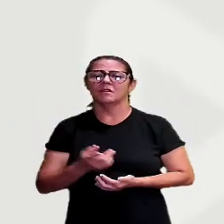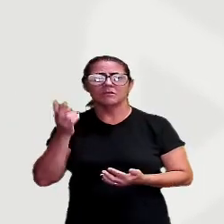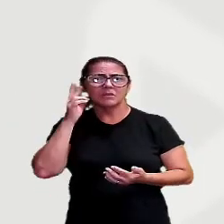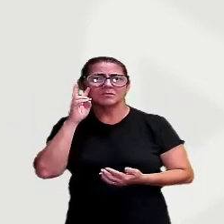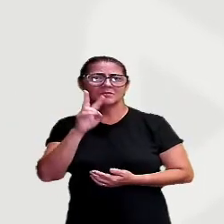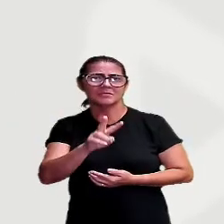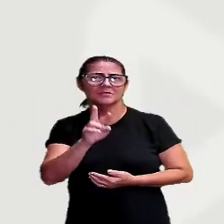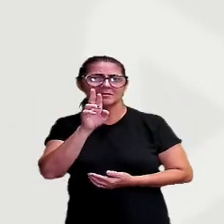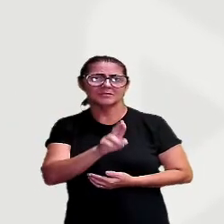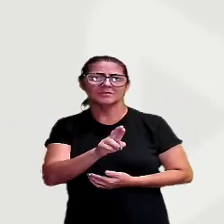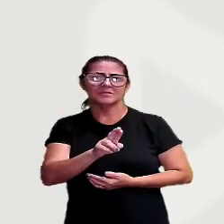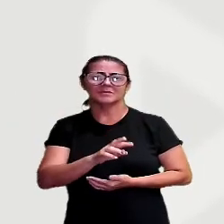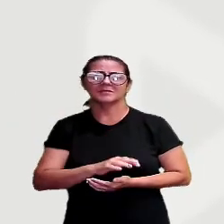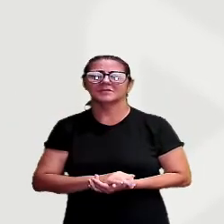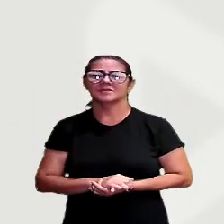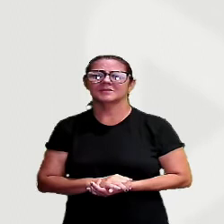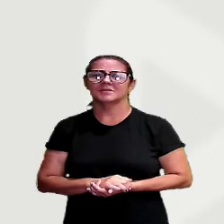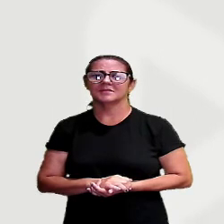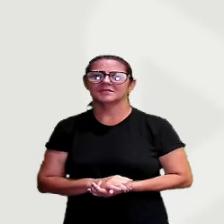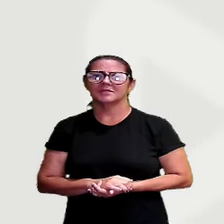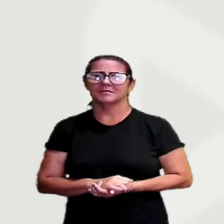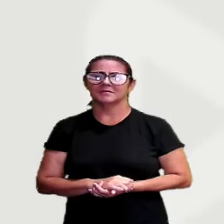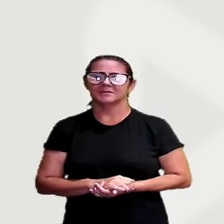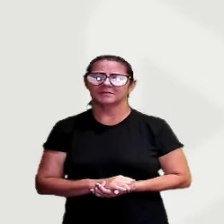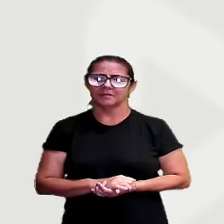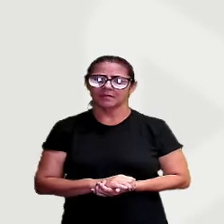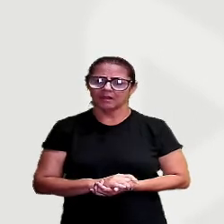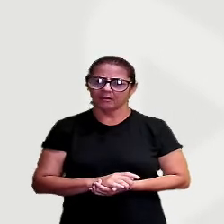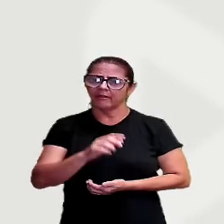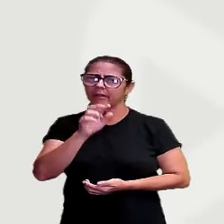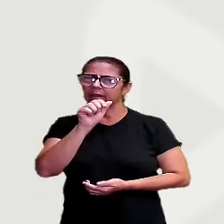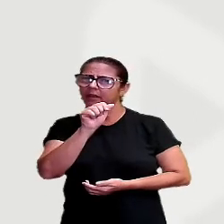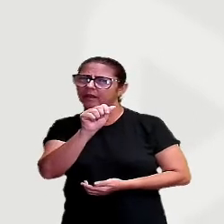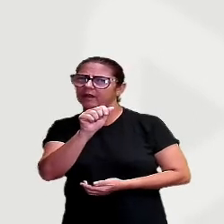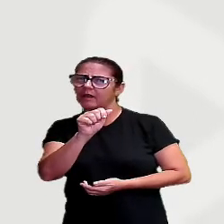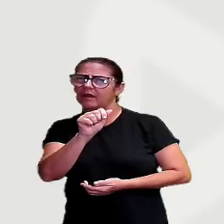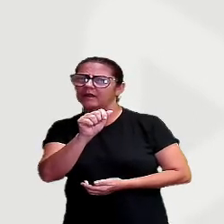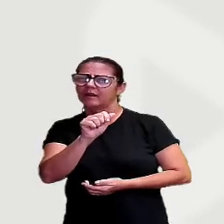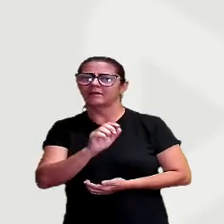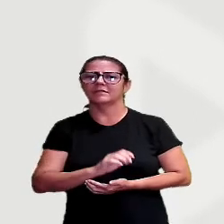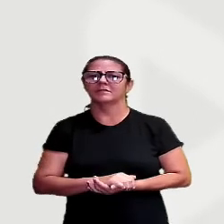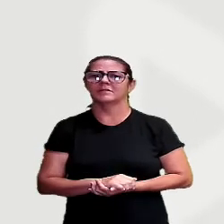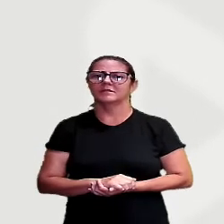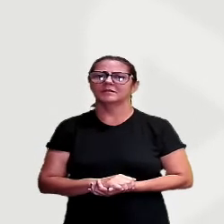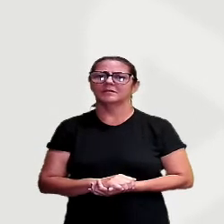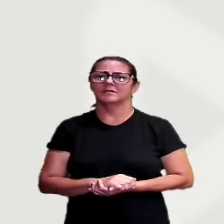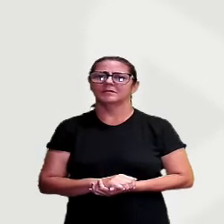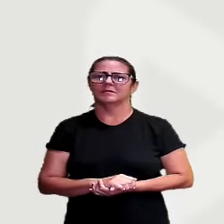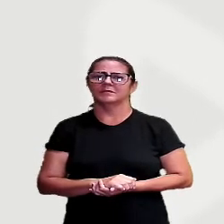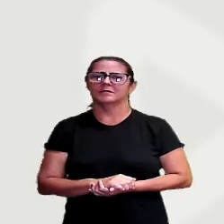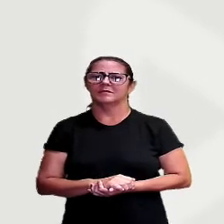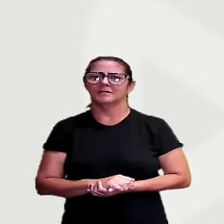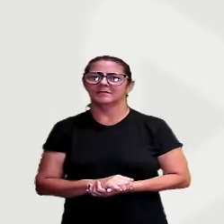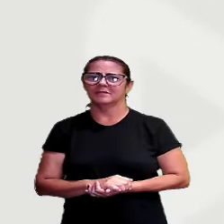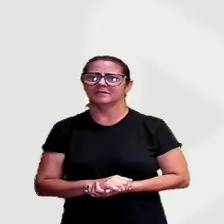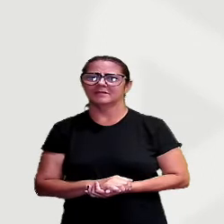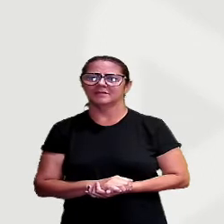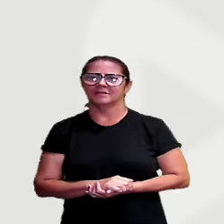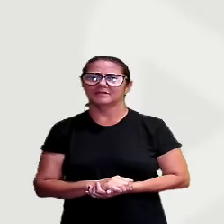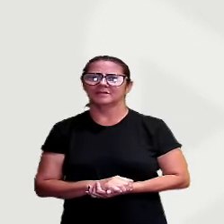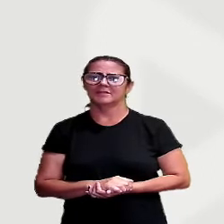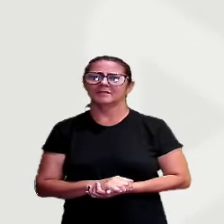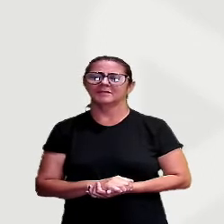resposta? A resposta dela é a seguinte. Quem colocou a letra A de sound familiar, perfeito, perfect, é